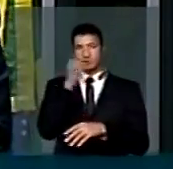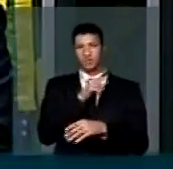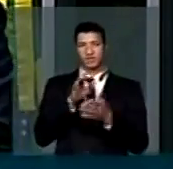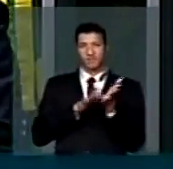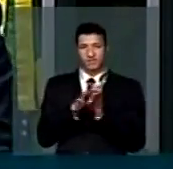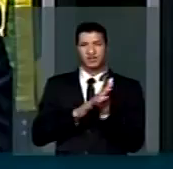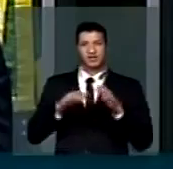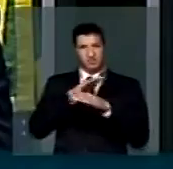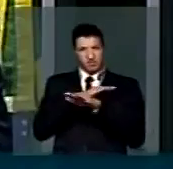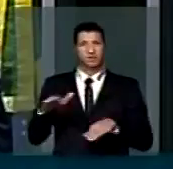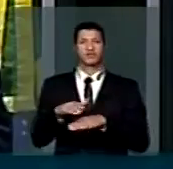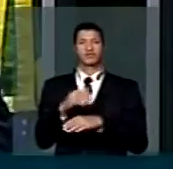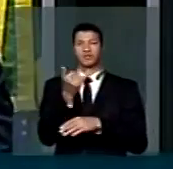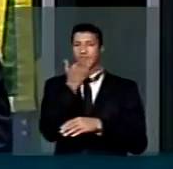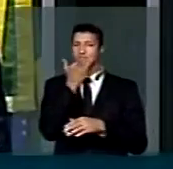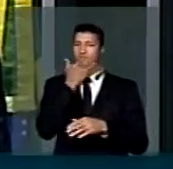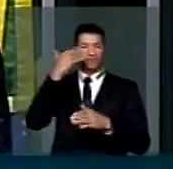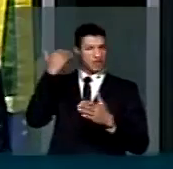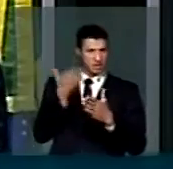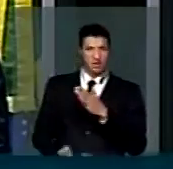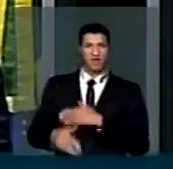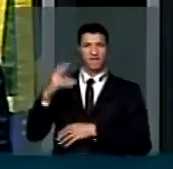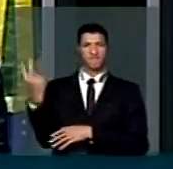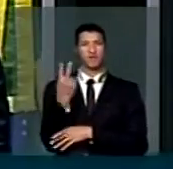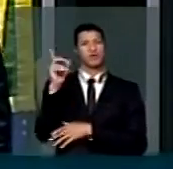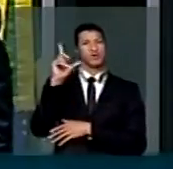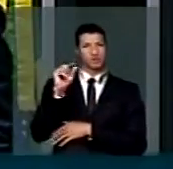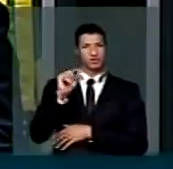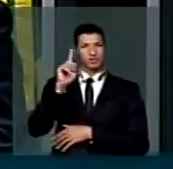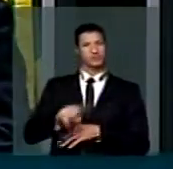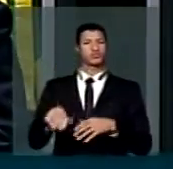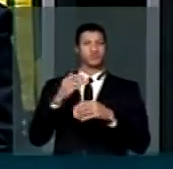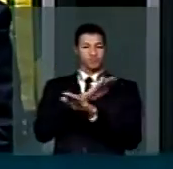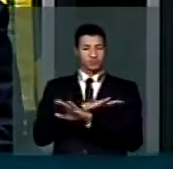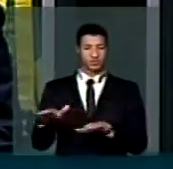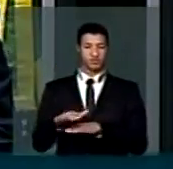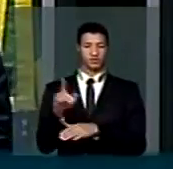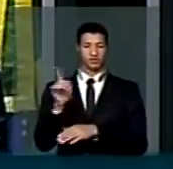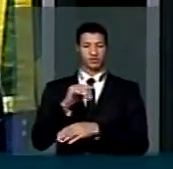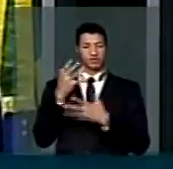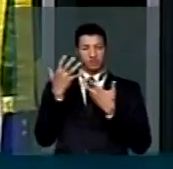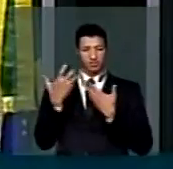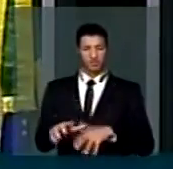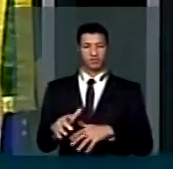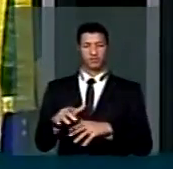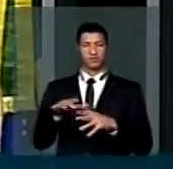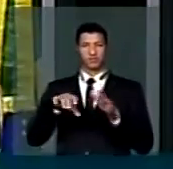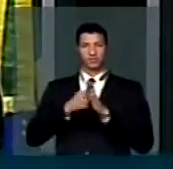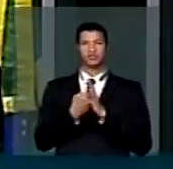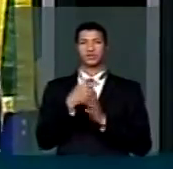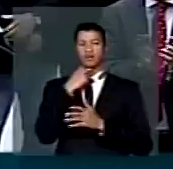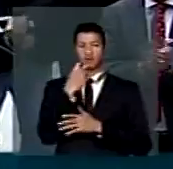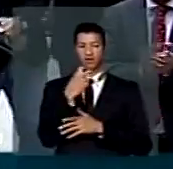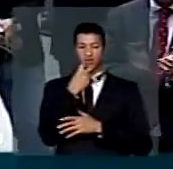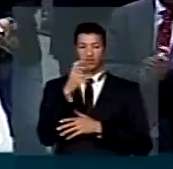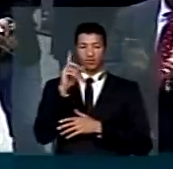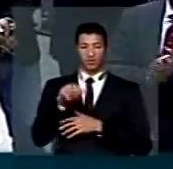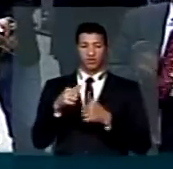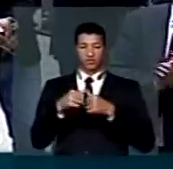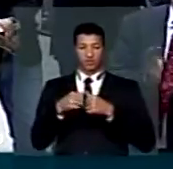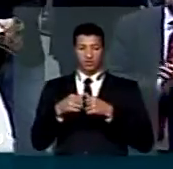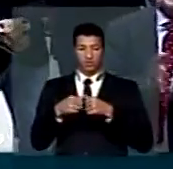ultrapassa, chega de perda de valores, isso chega. Não queira calar a minha voz, eu